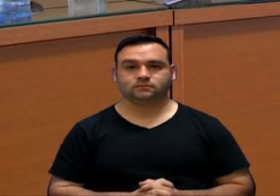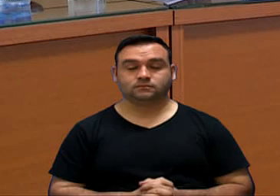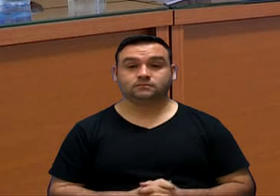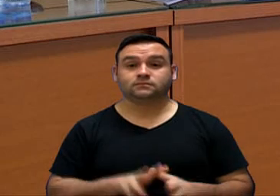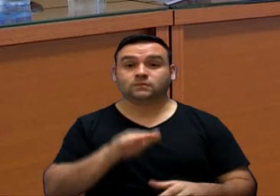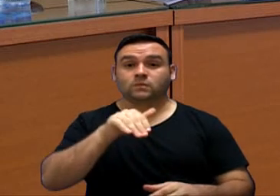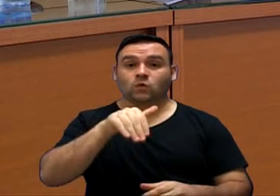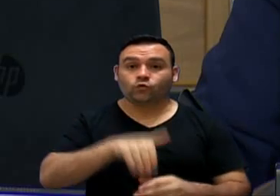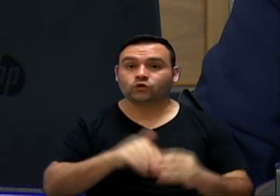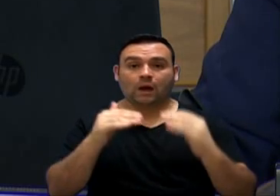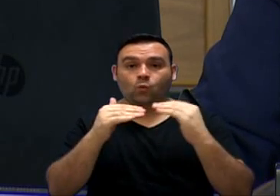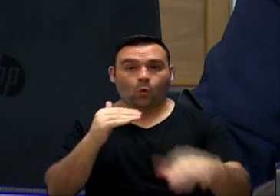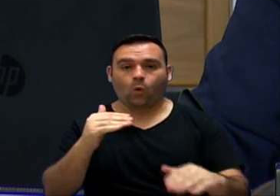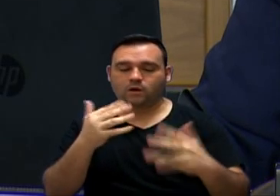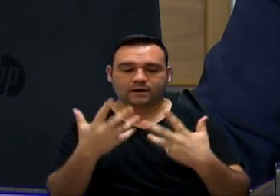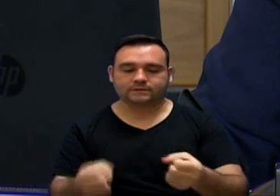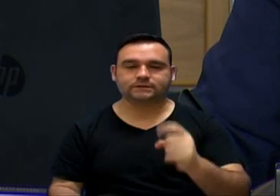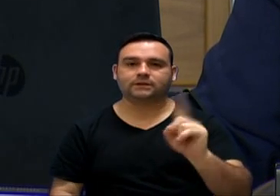Voto não.